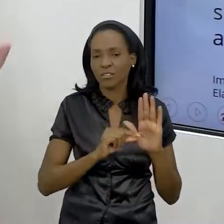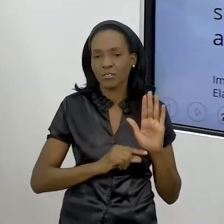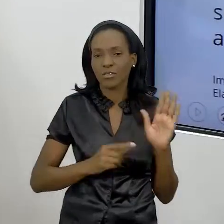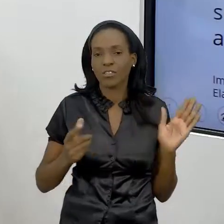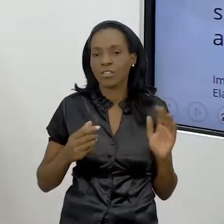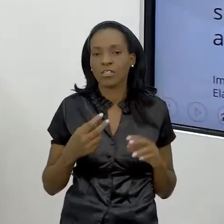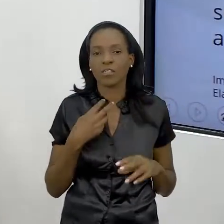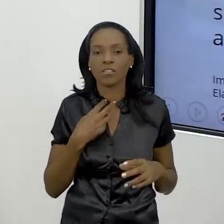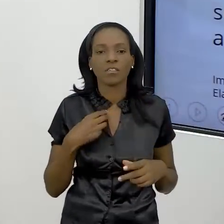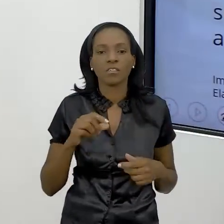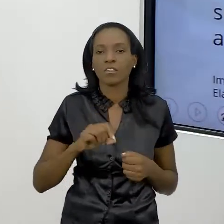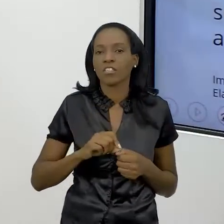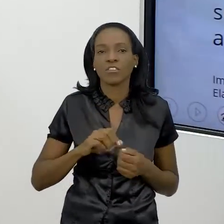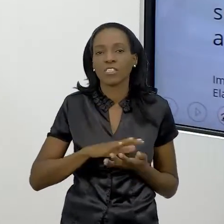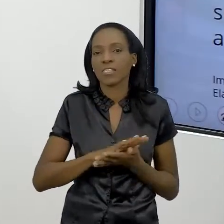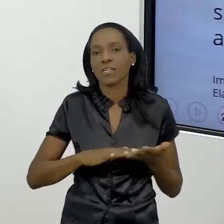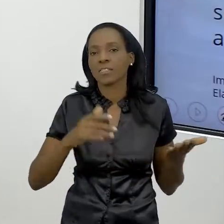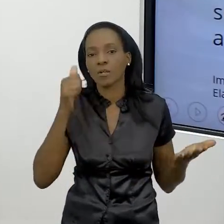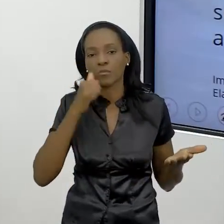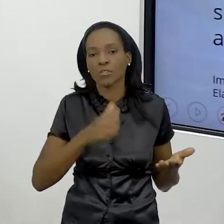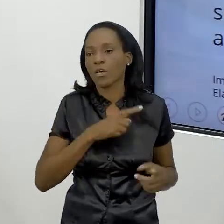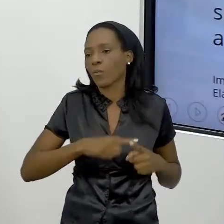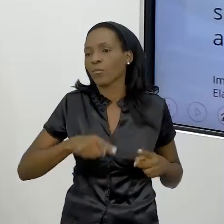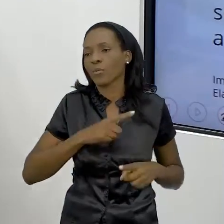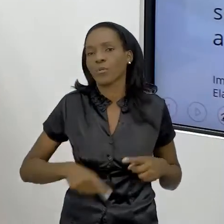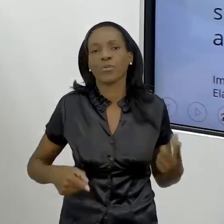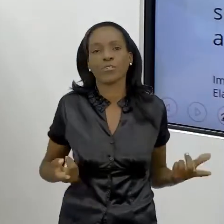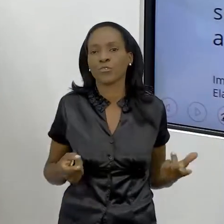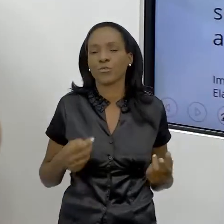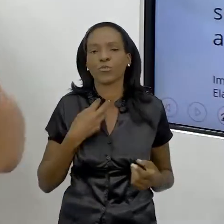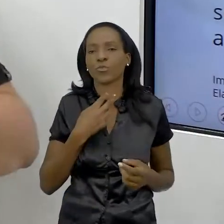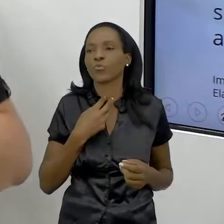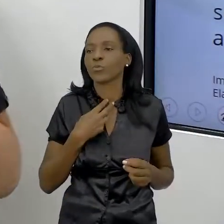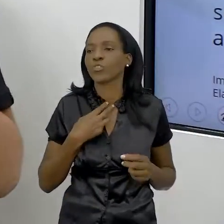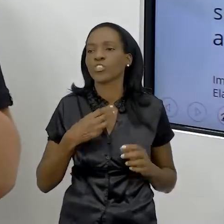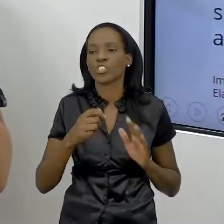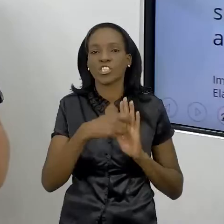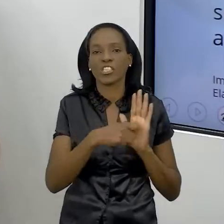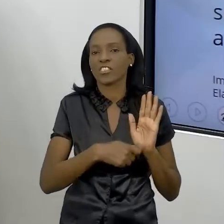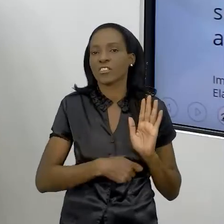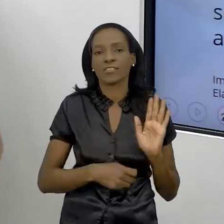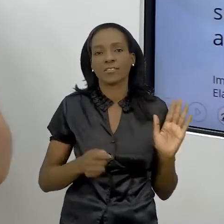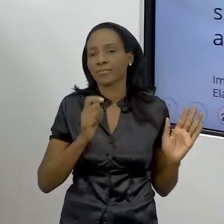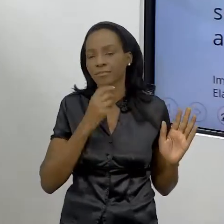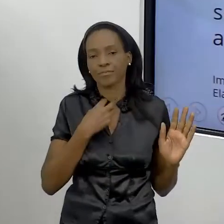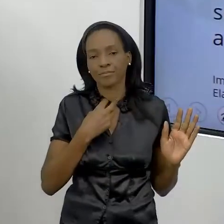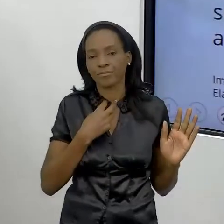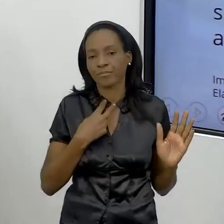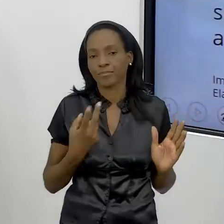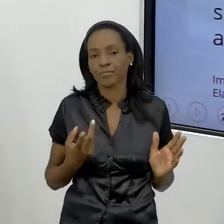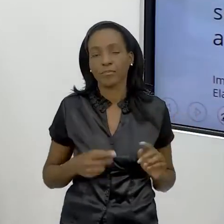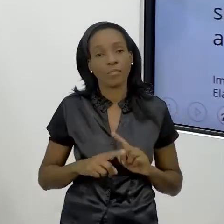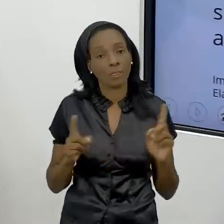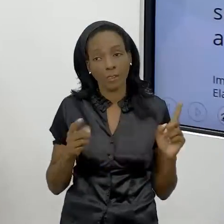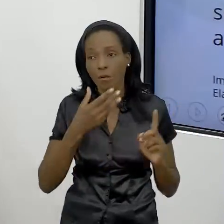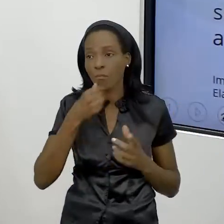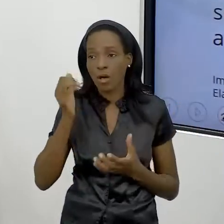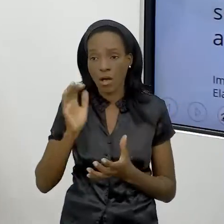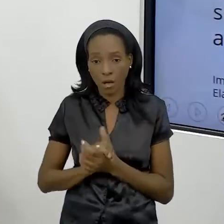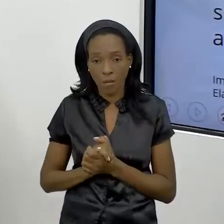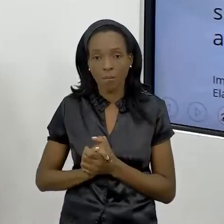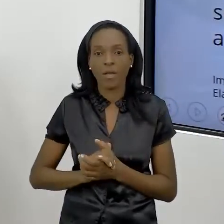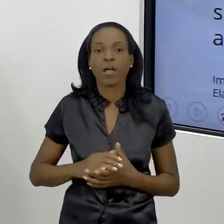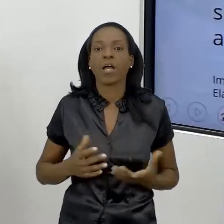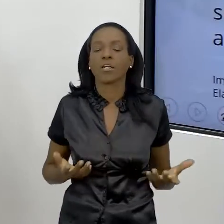Nada. Tipo, ela era mulher, então ela não podia publicar nada, mas ela conseguiu ali, pelo marido dela,